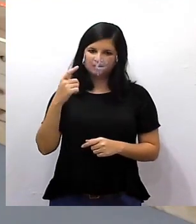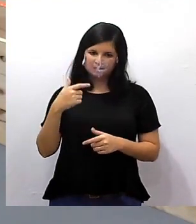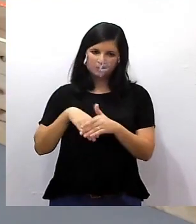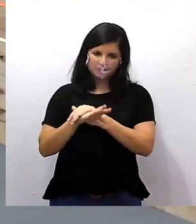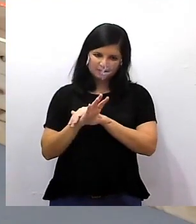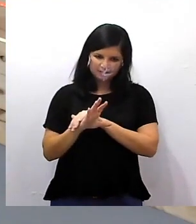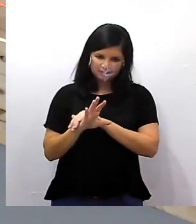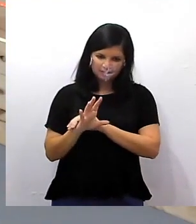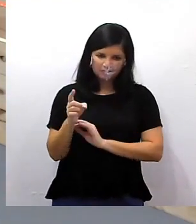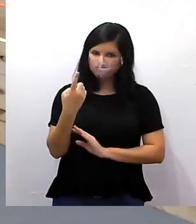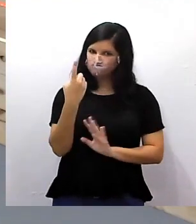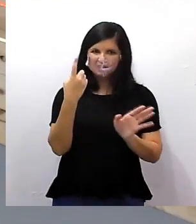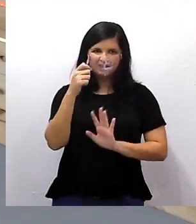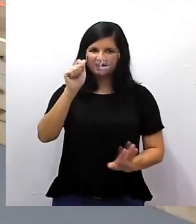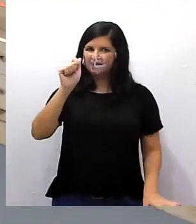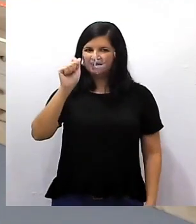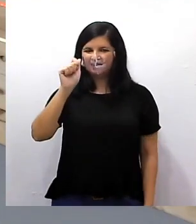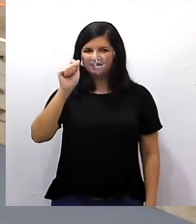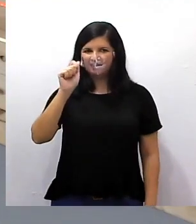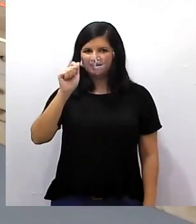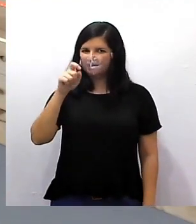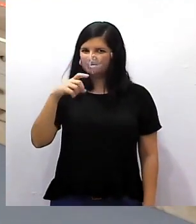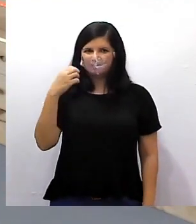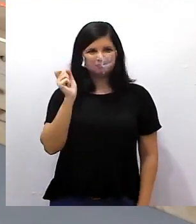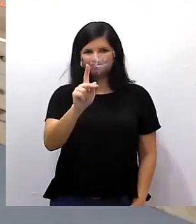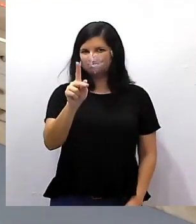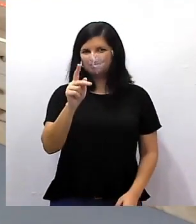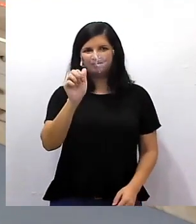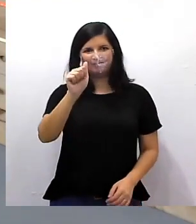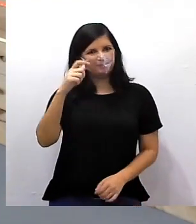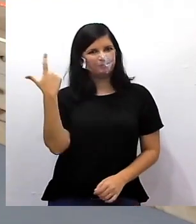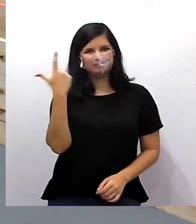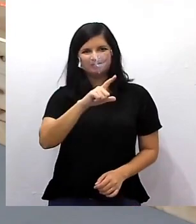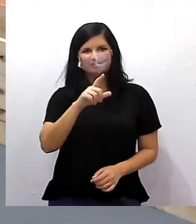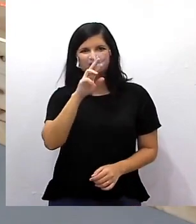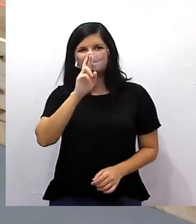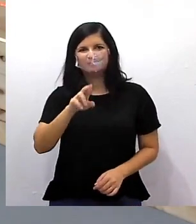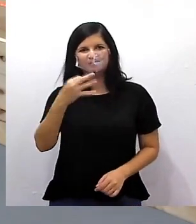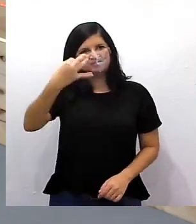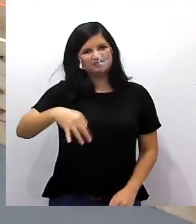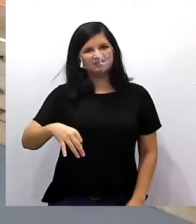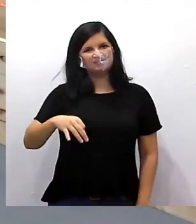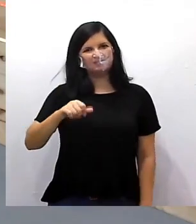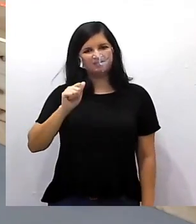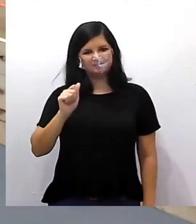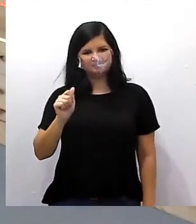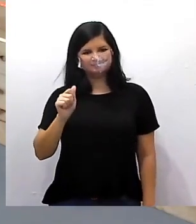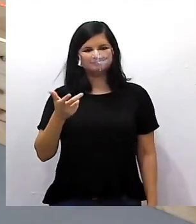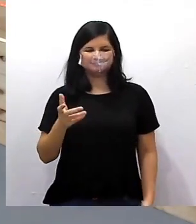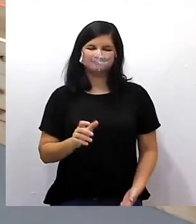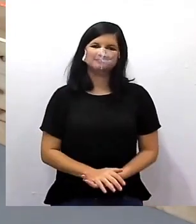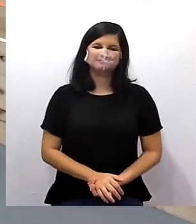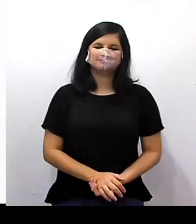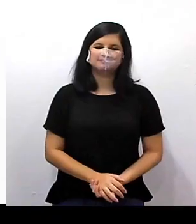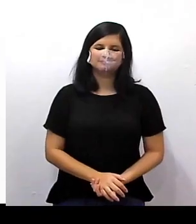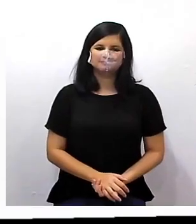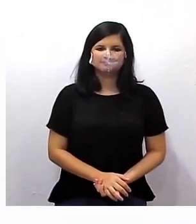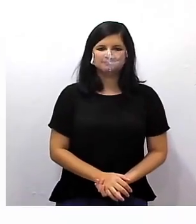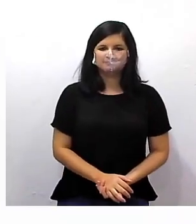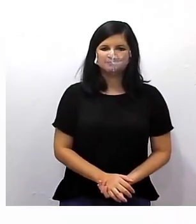A gente só tem better na letra A. Então, a gente mata todas as outras alternativas. A gente já fica com a resposta correta. Letra A é a correta,